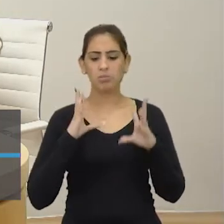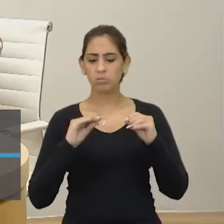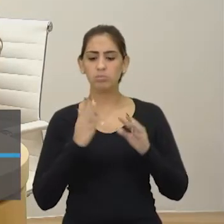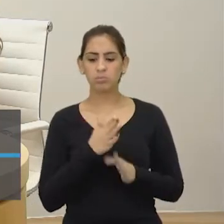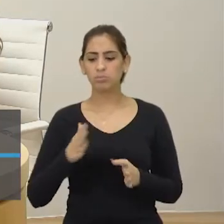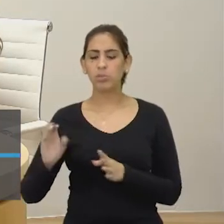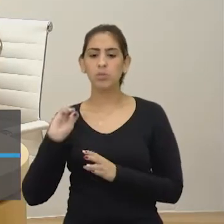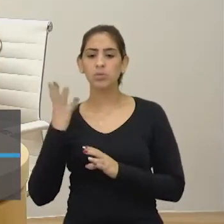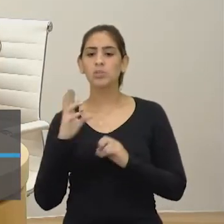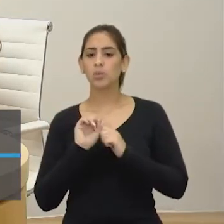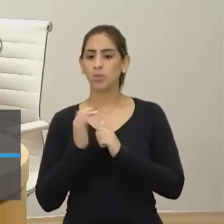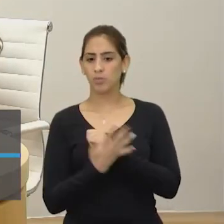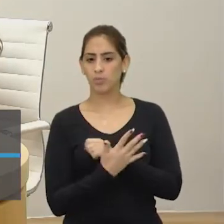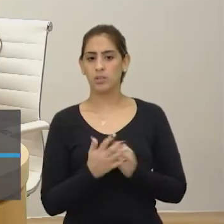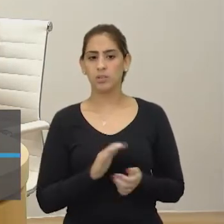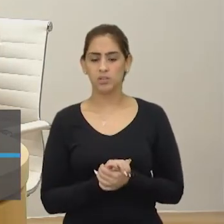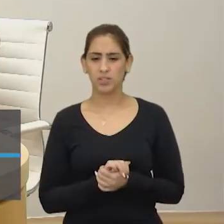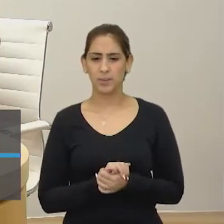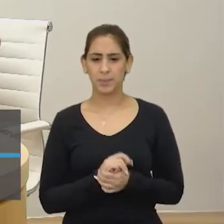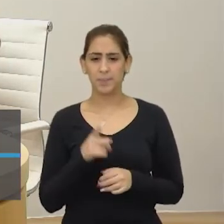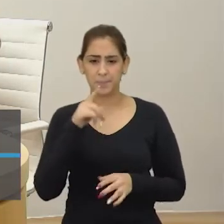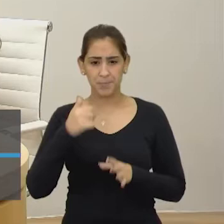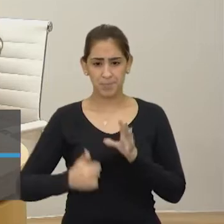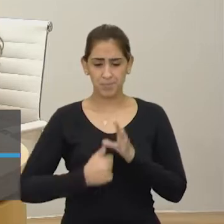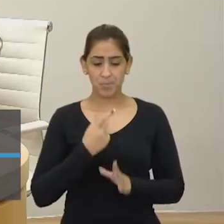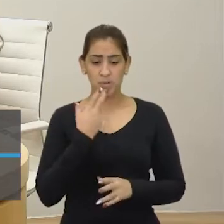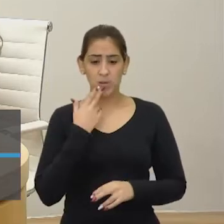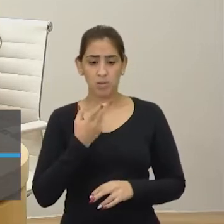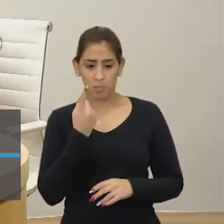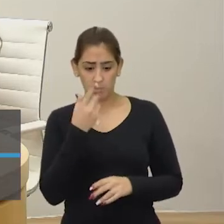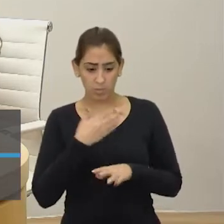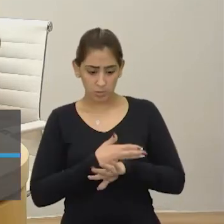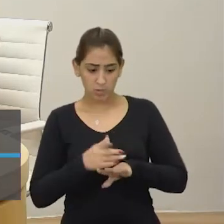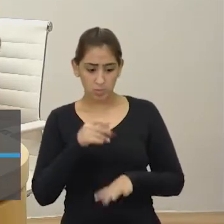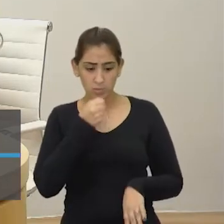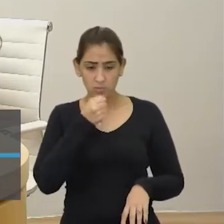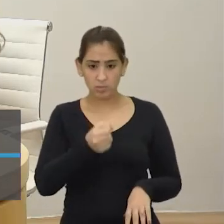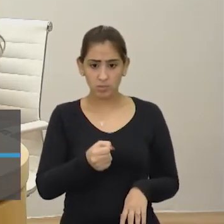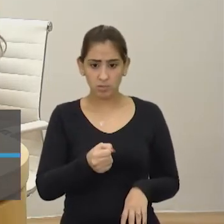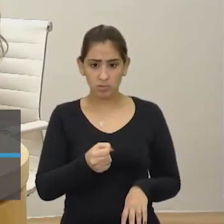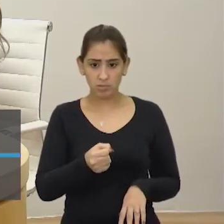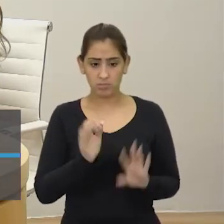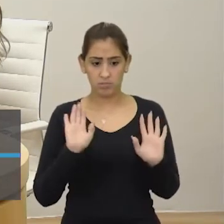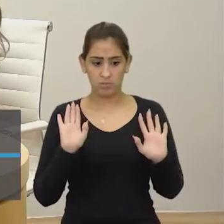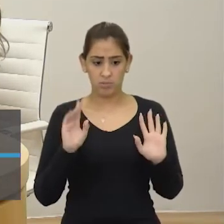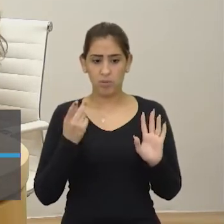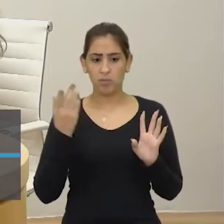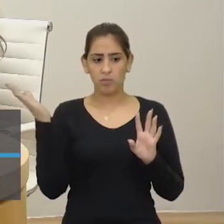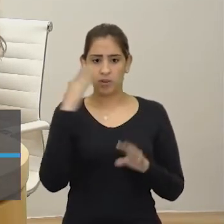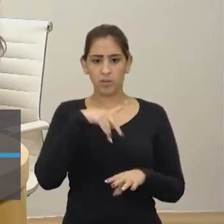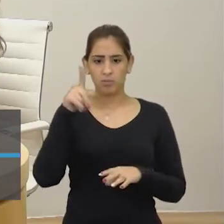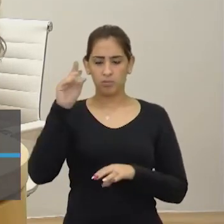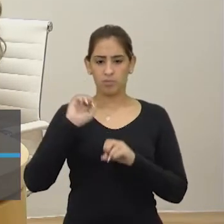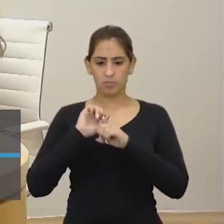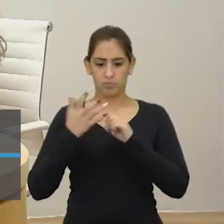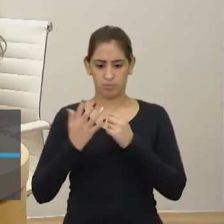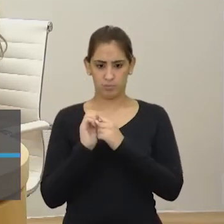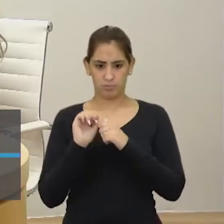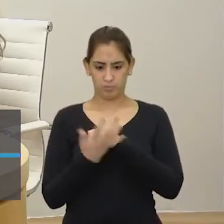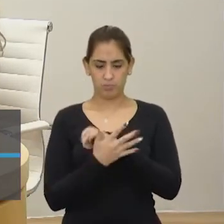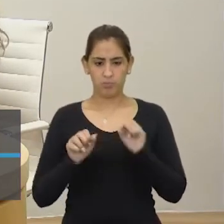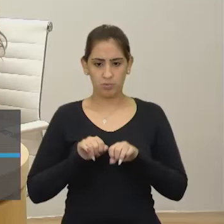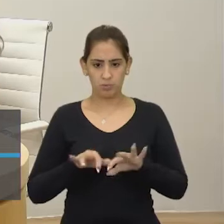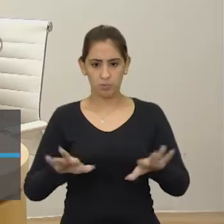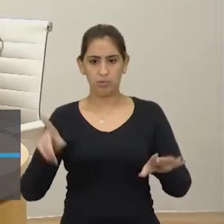está passando. E ainda, né? Exato. E começou com uma notícia. Tá chegando um vírus da China, por exemplo. Para mim chegou assim. Né? Chegou com essa manchete.